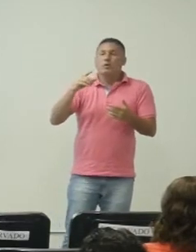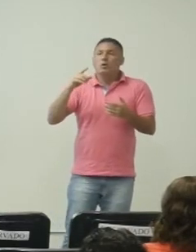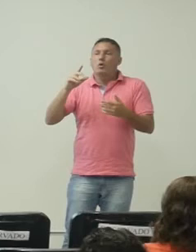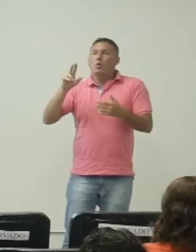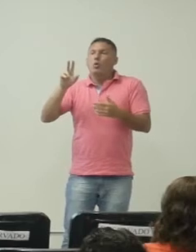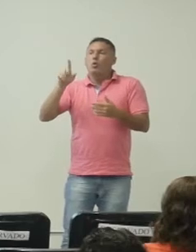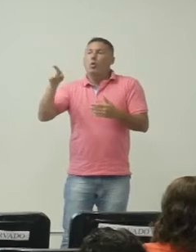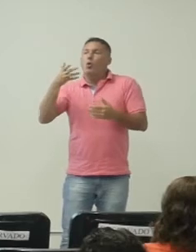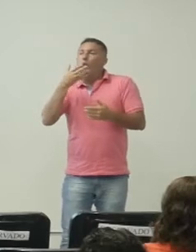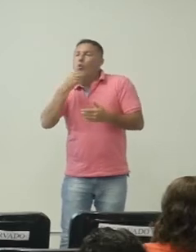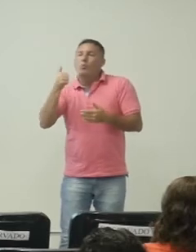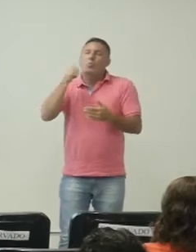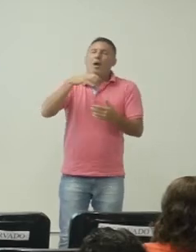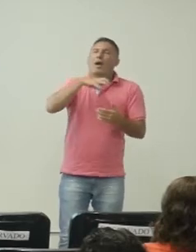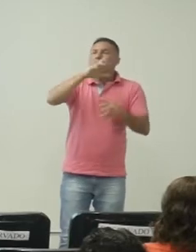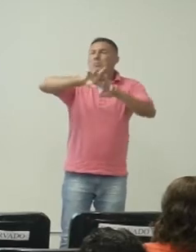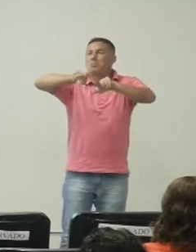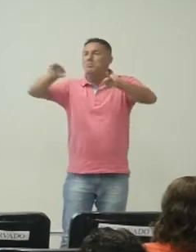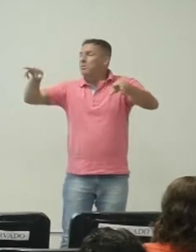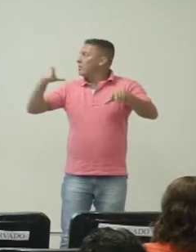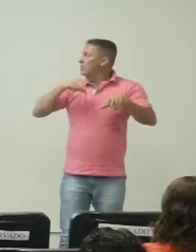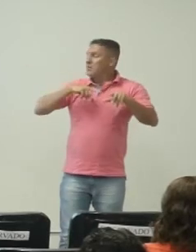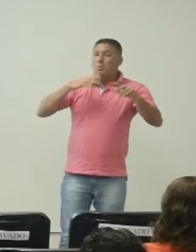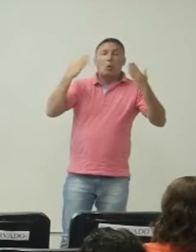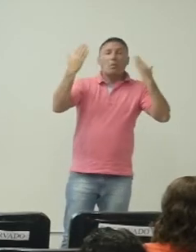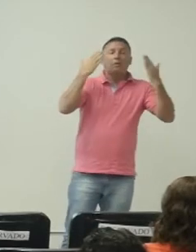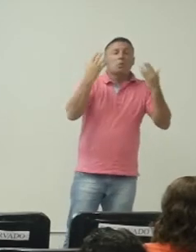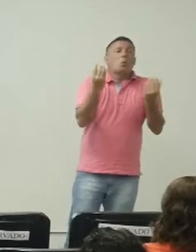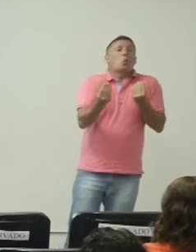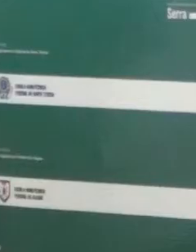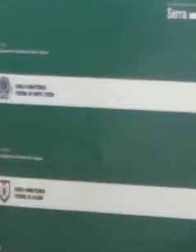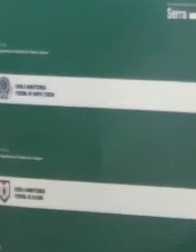parceiros do sexo masculino possuem ele interno. Então, assim,